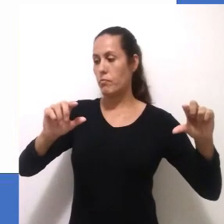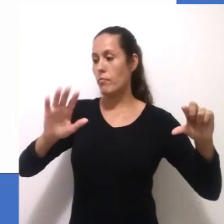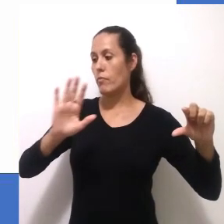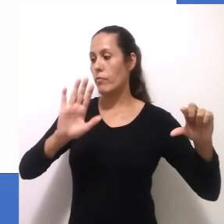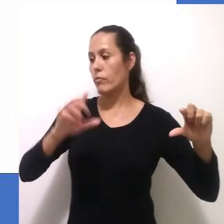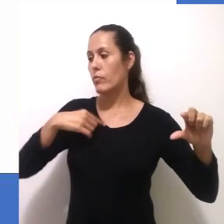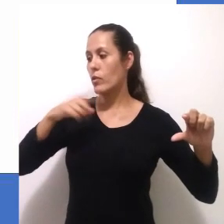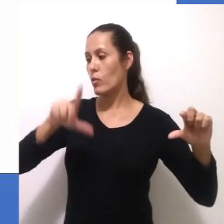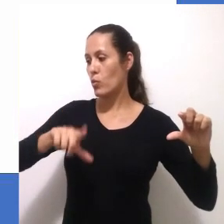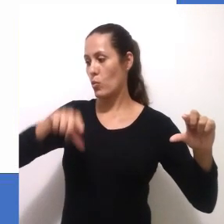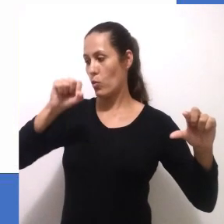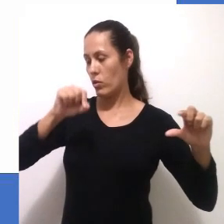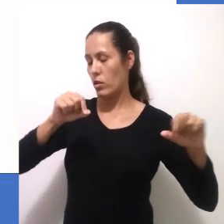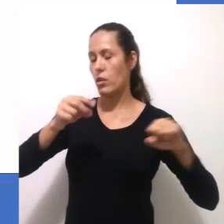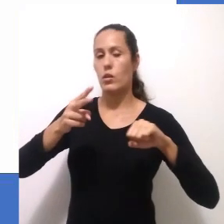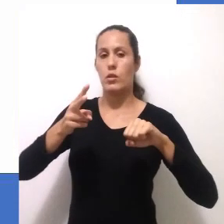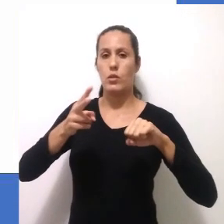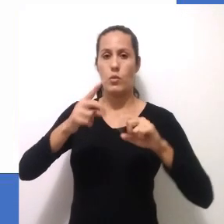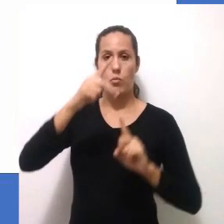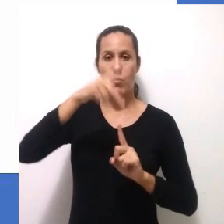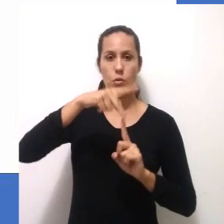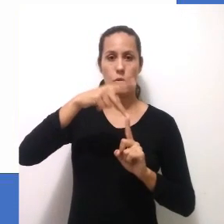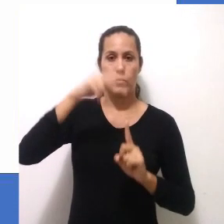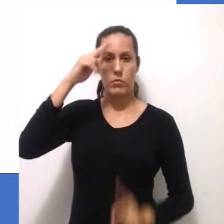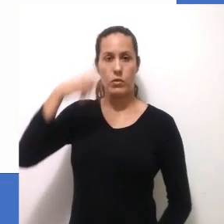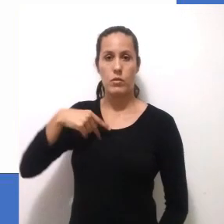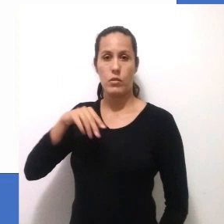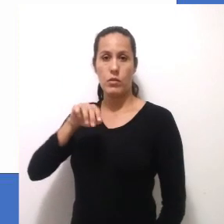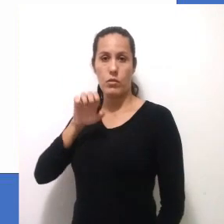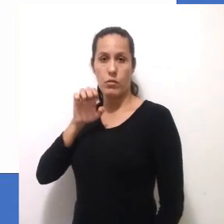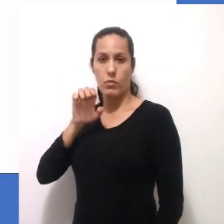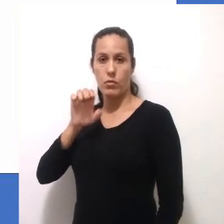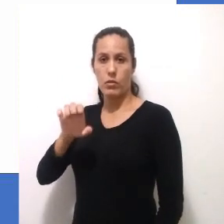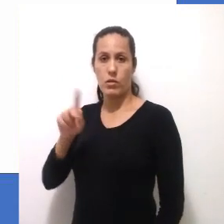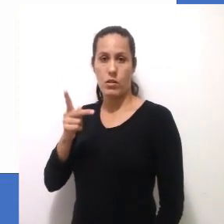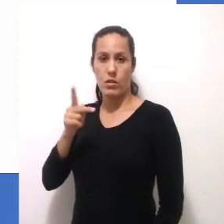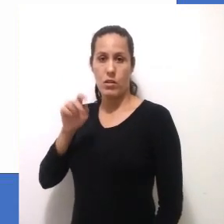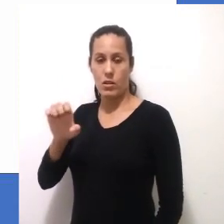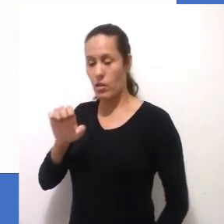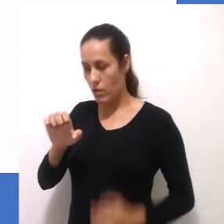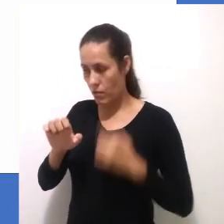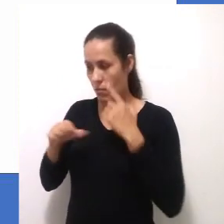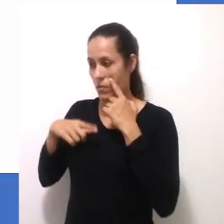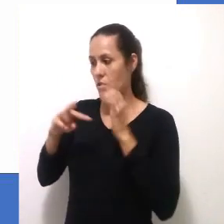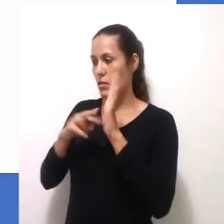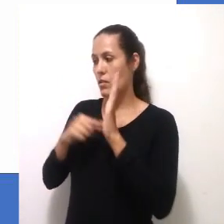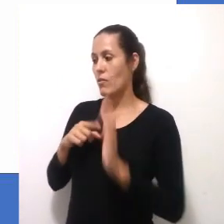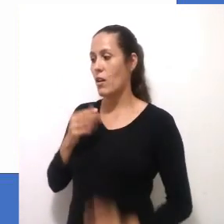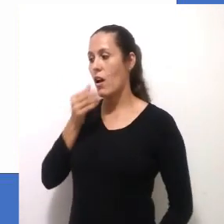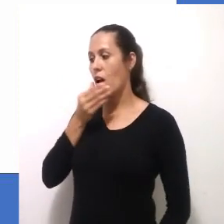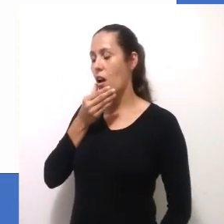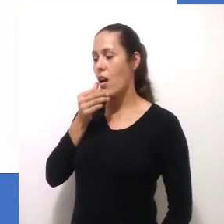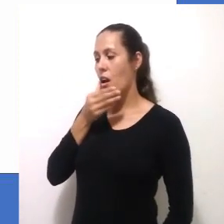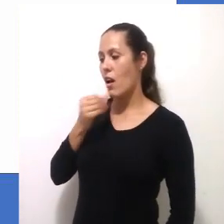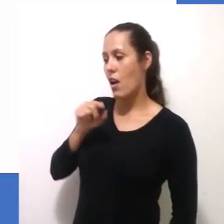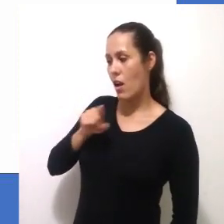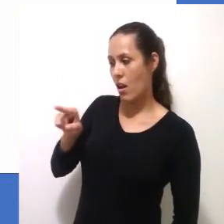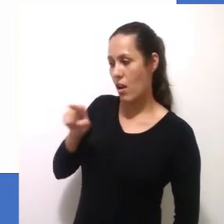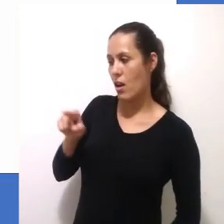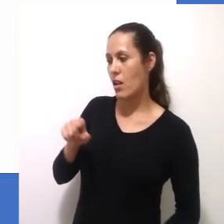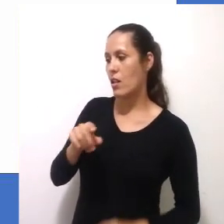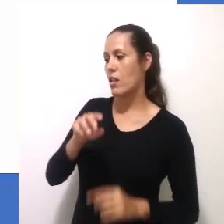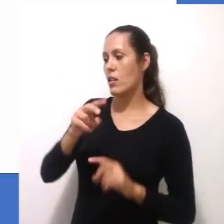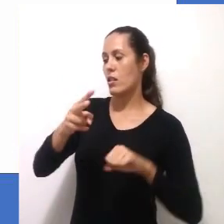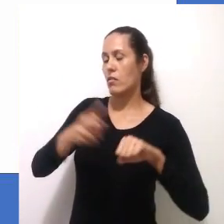o pronome pessoal he, quer dizer ele, e na sequência da sentença, o verbo to be, que combina com